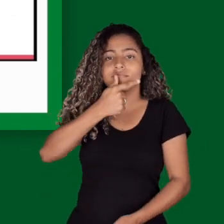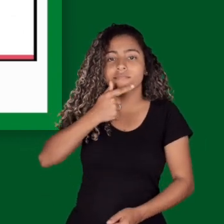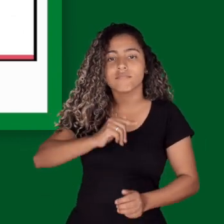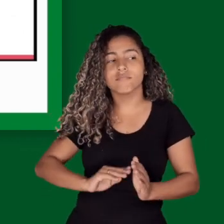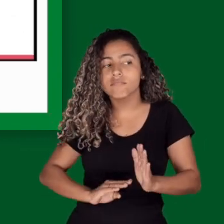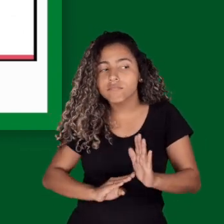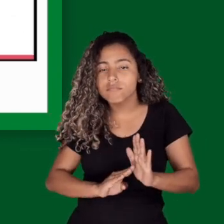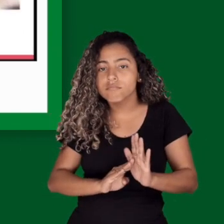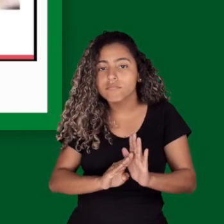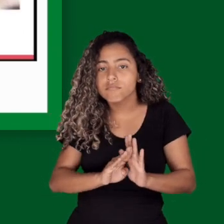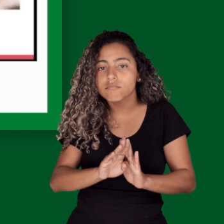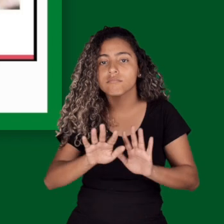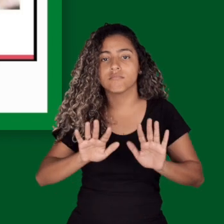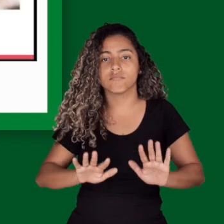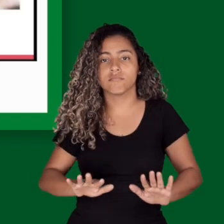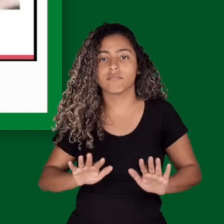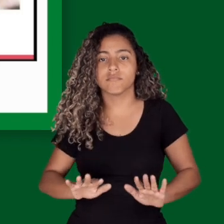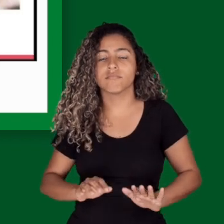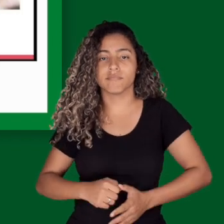sangue.